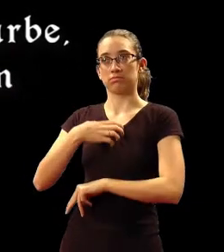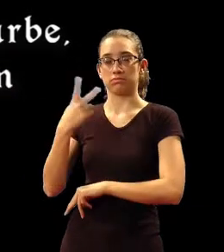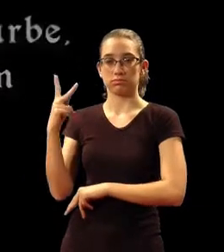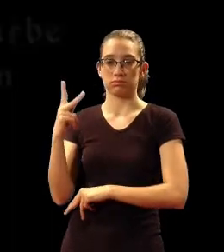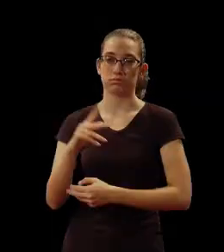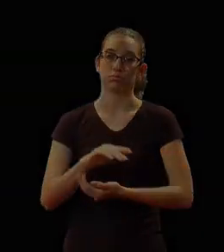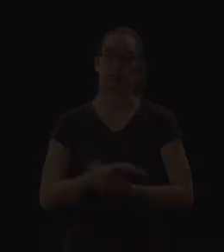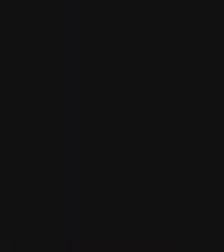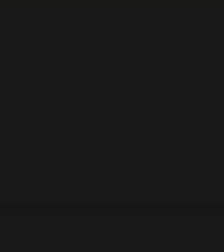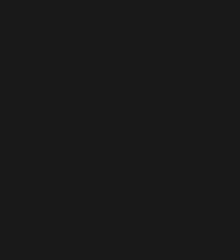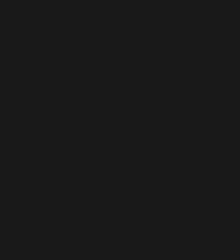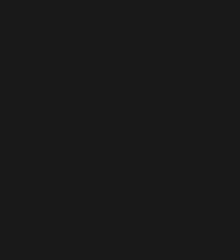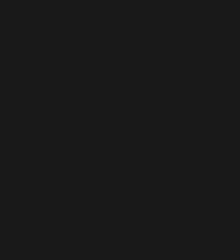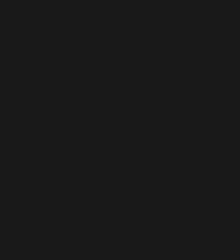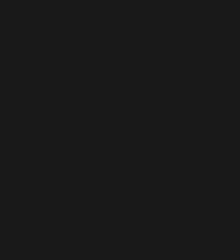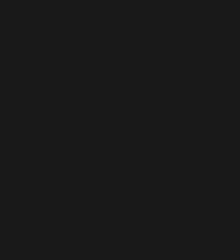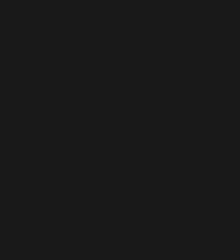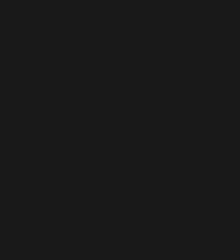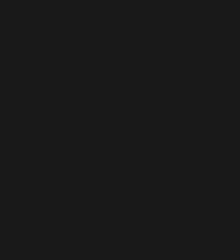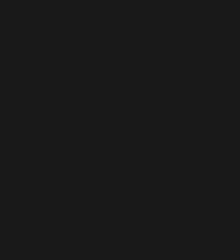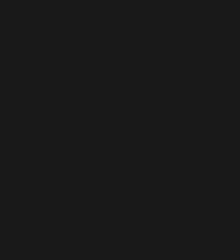braveza.